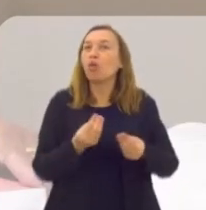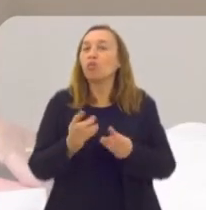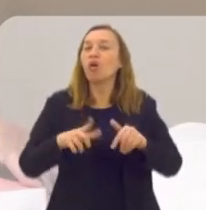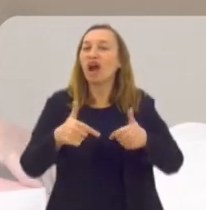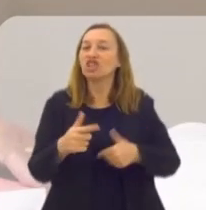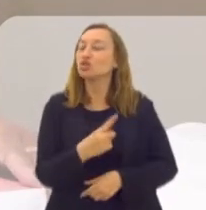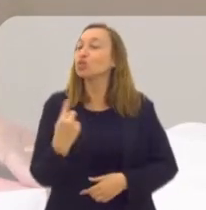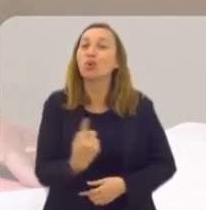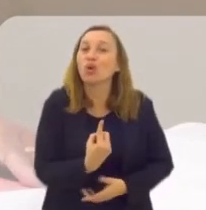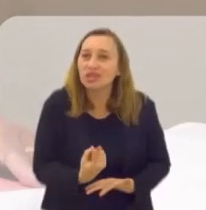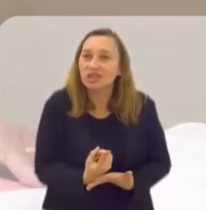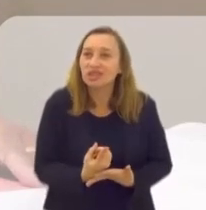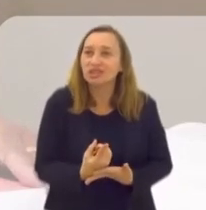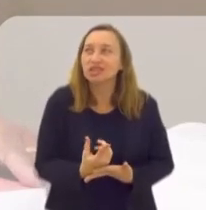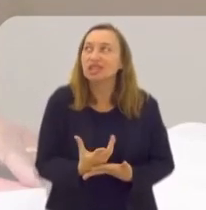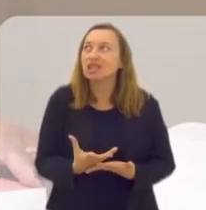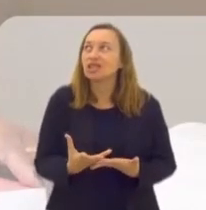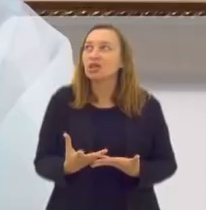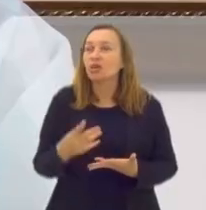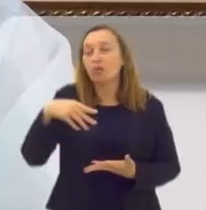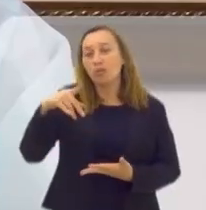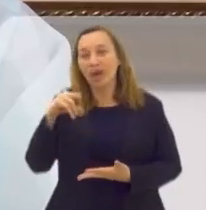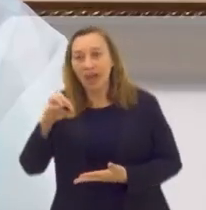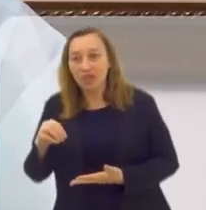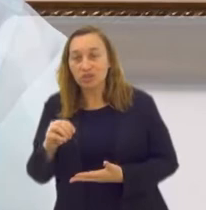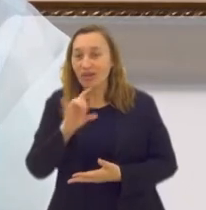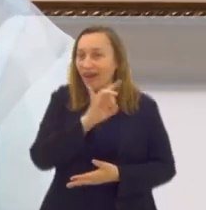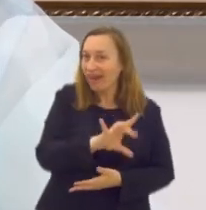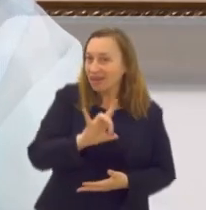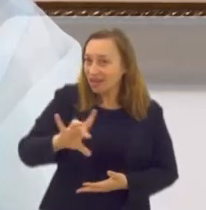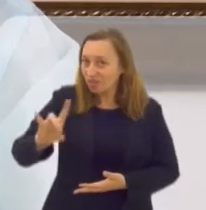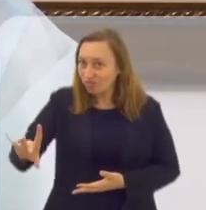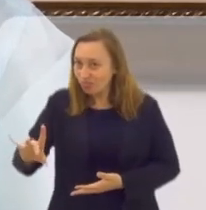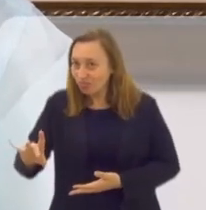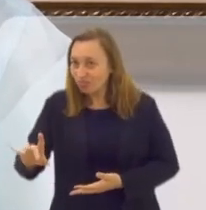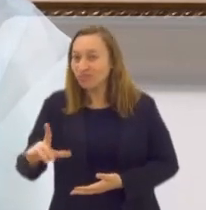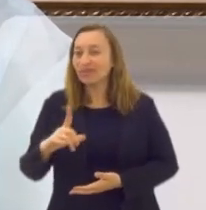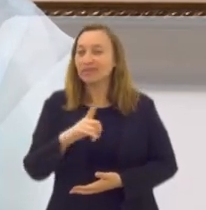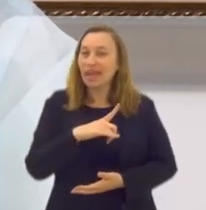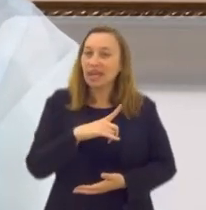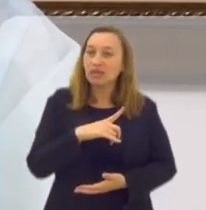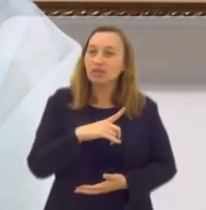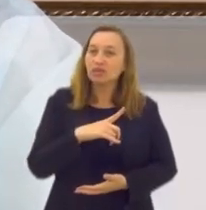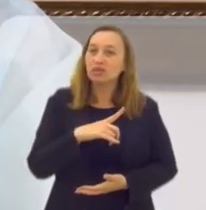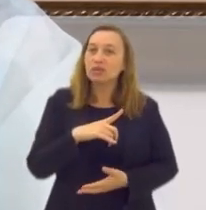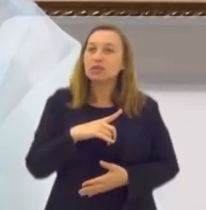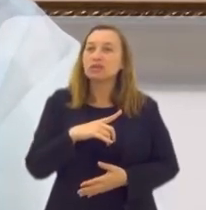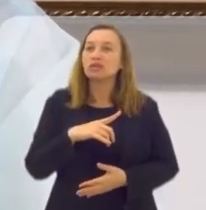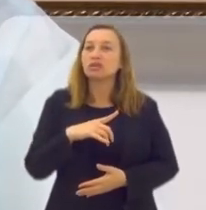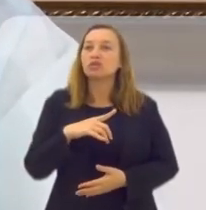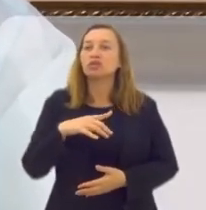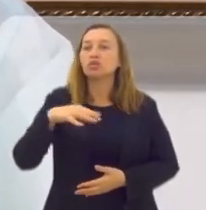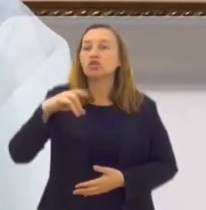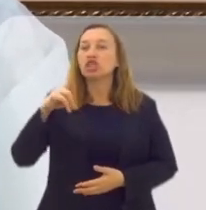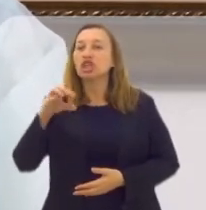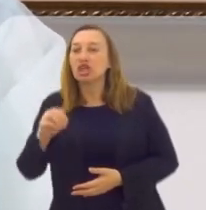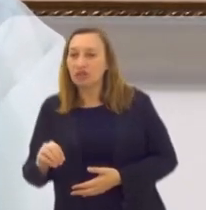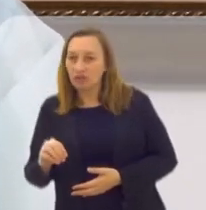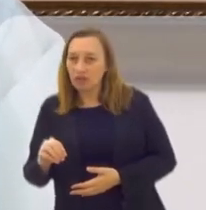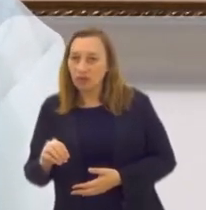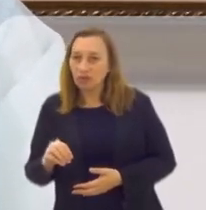É, como é que funciona conosco, com um médium? Cada médium tem um nível